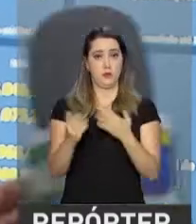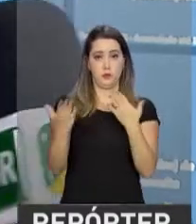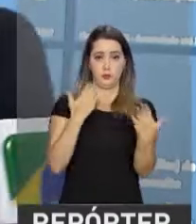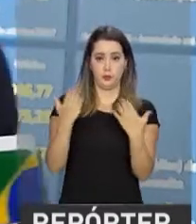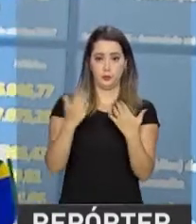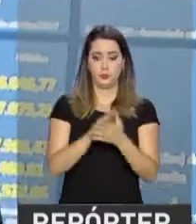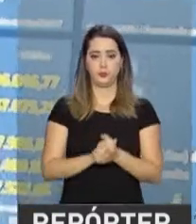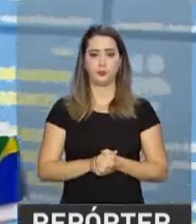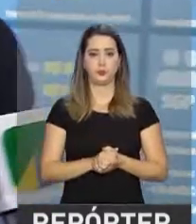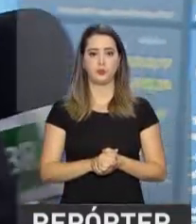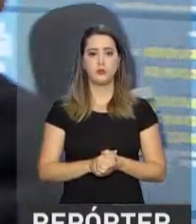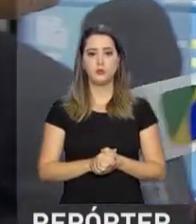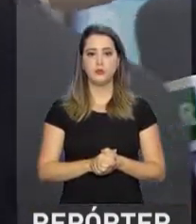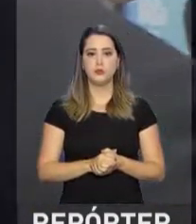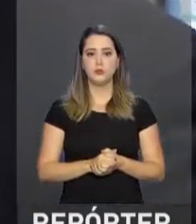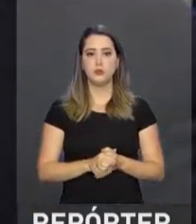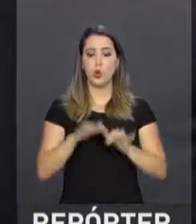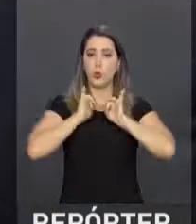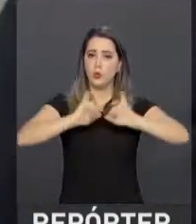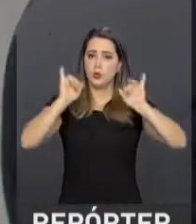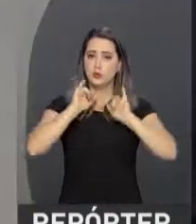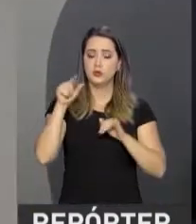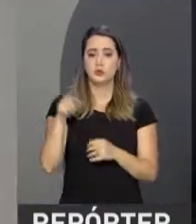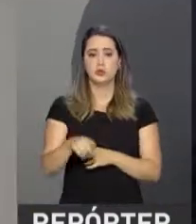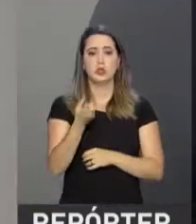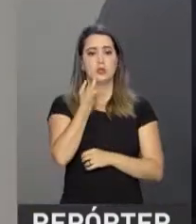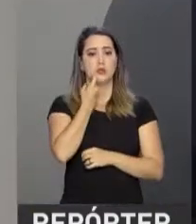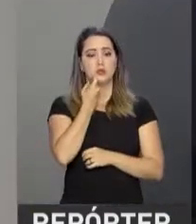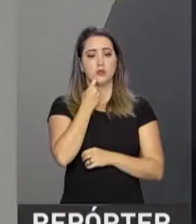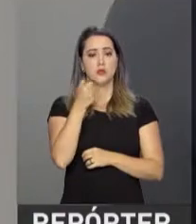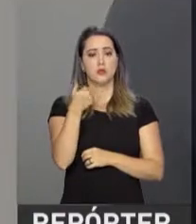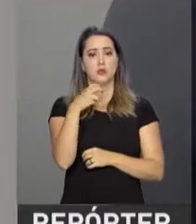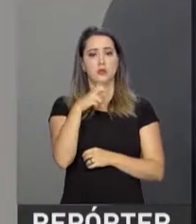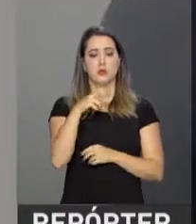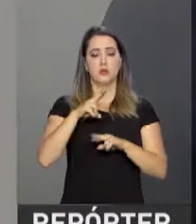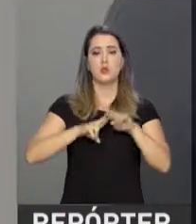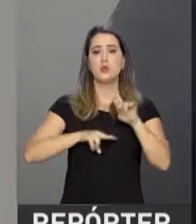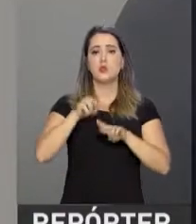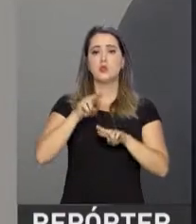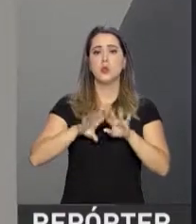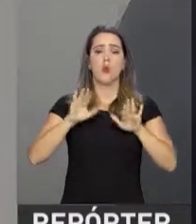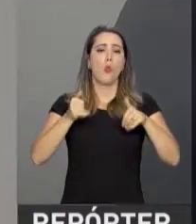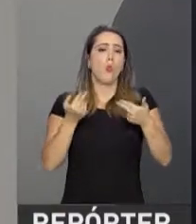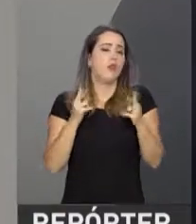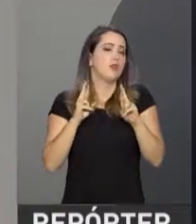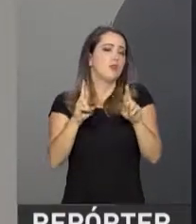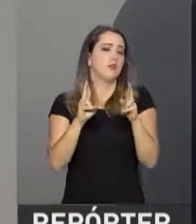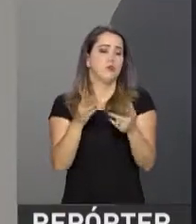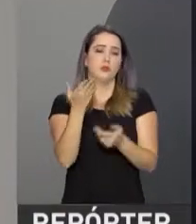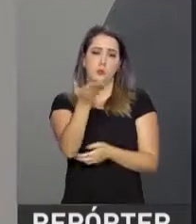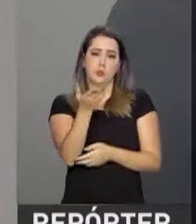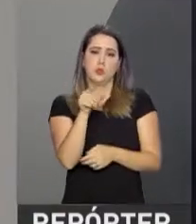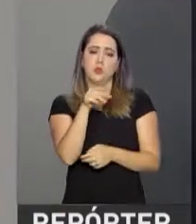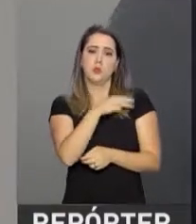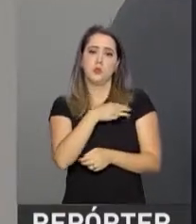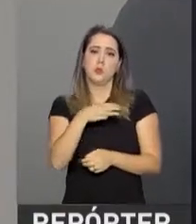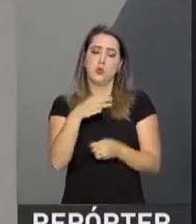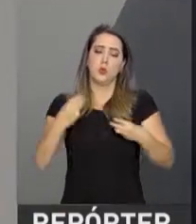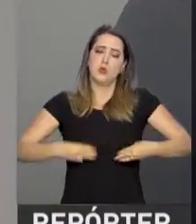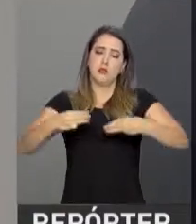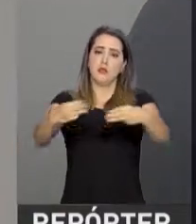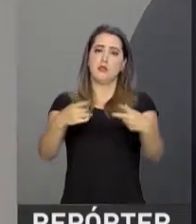o edital de licitação vai ser divulgado nesta sexta feira 15 de junho qual que é a expectativa do senhor do ministério em relação